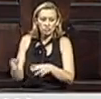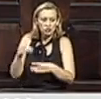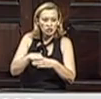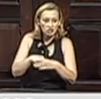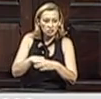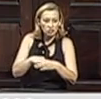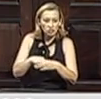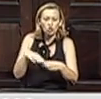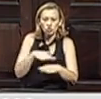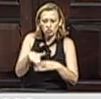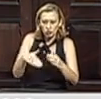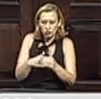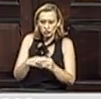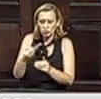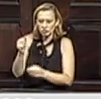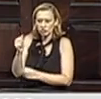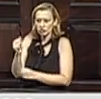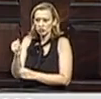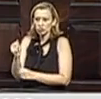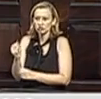votação, os senhores que aprovam nessa comissão.